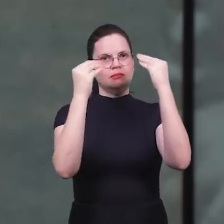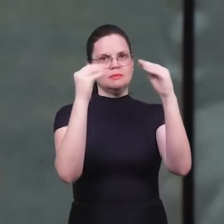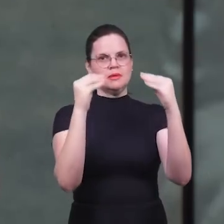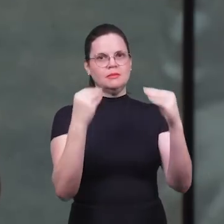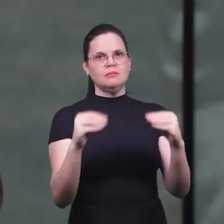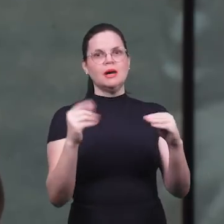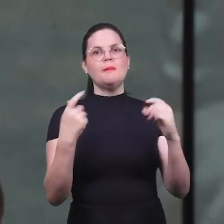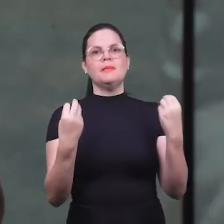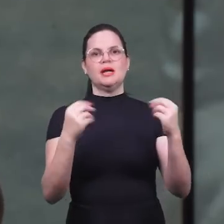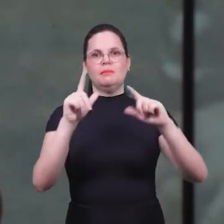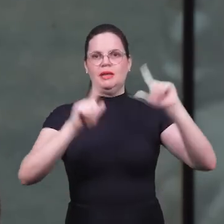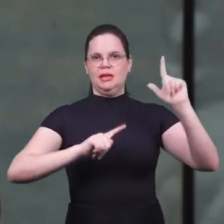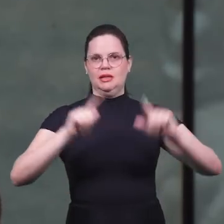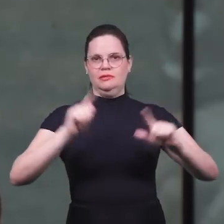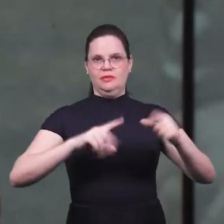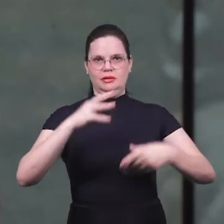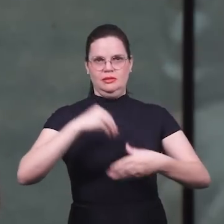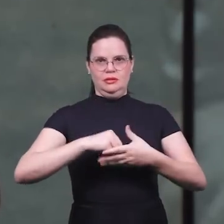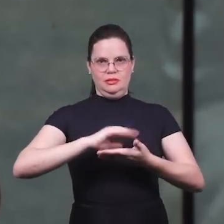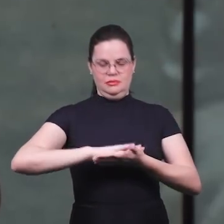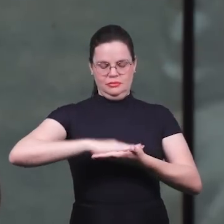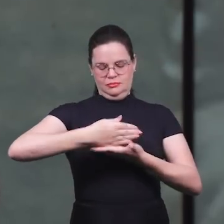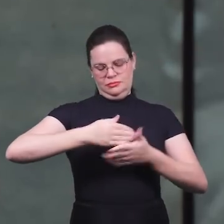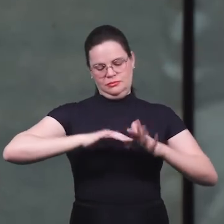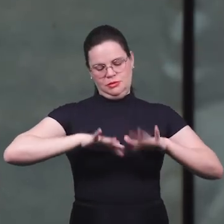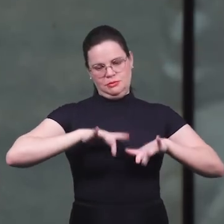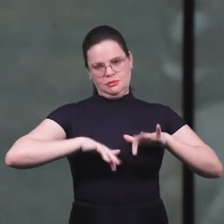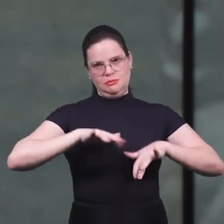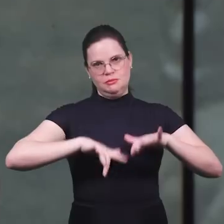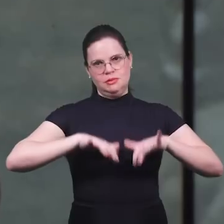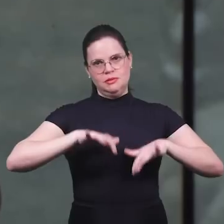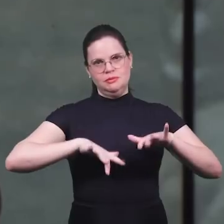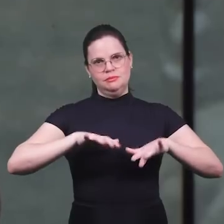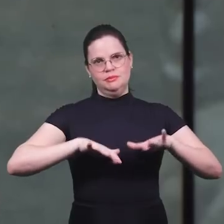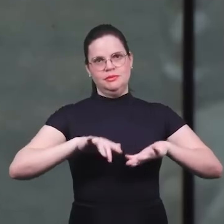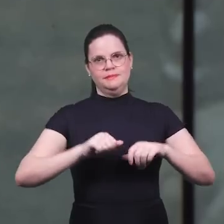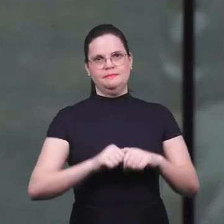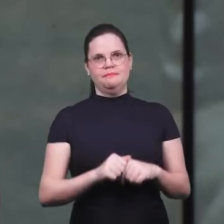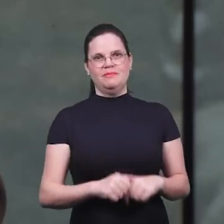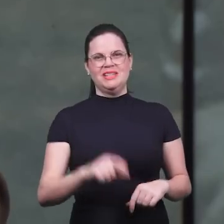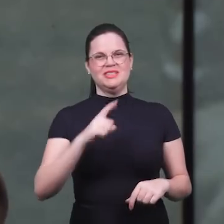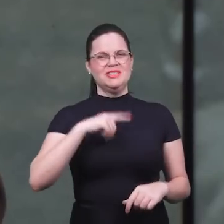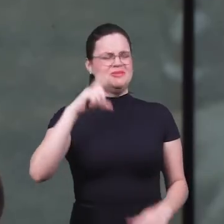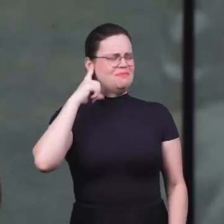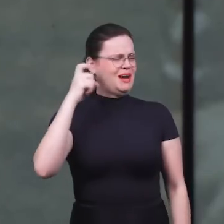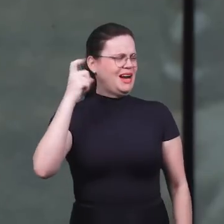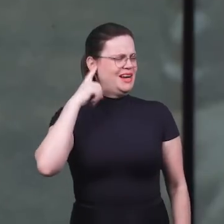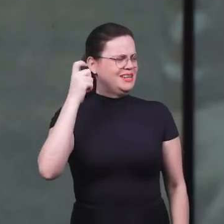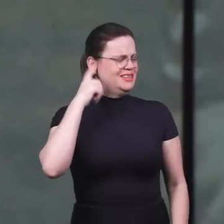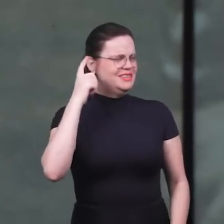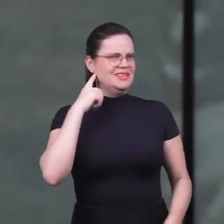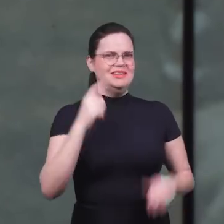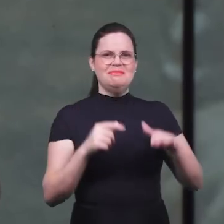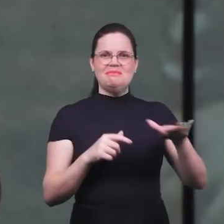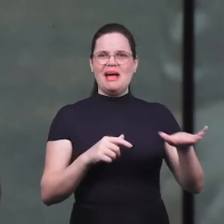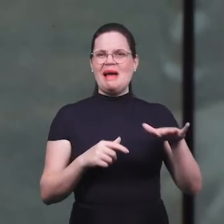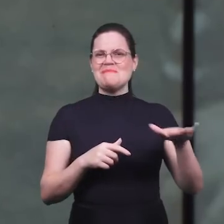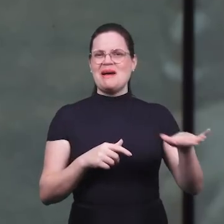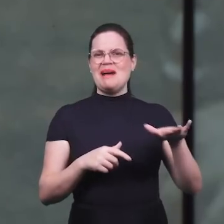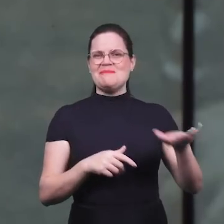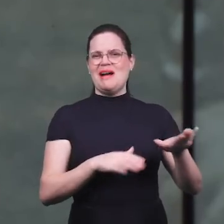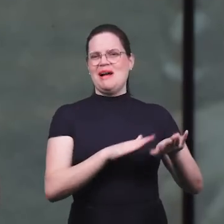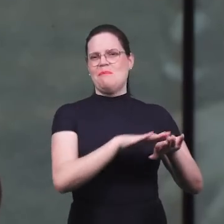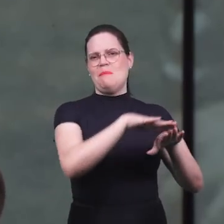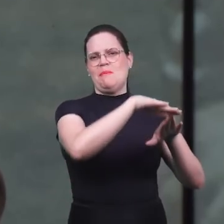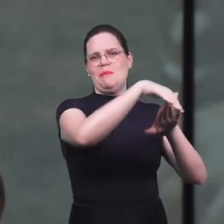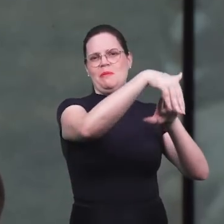um programa de televisão no notebook, no MS-DOS, na impressora matricial. Fazia um barulho danado. Mas a